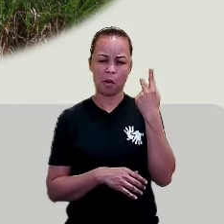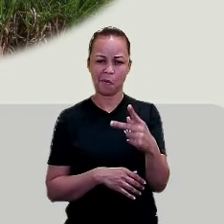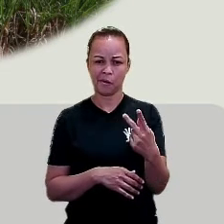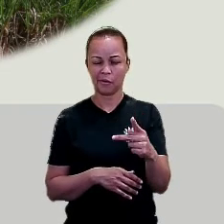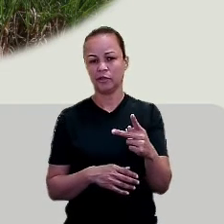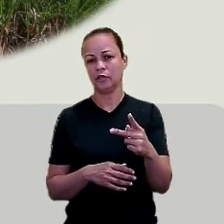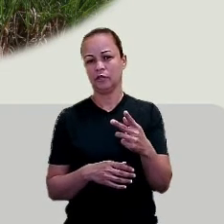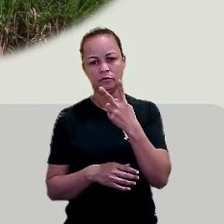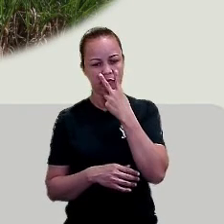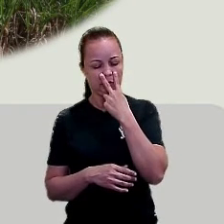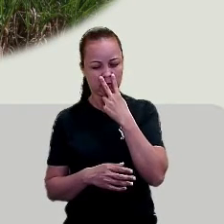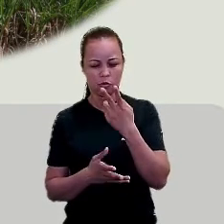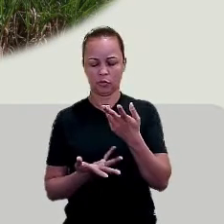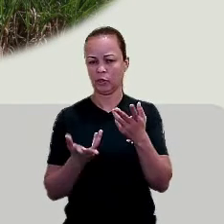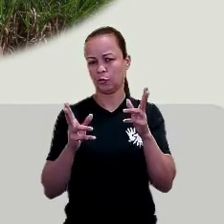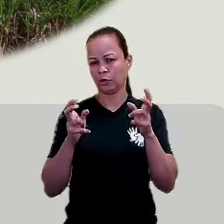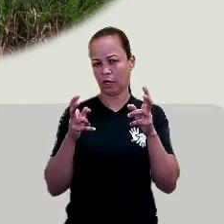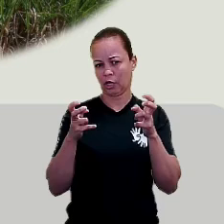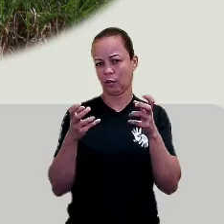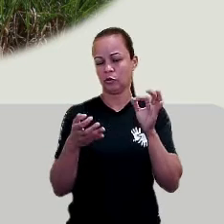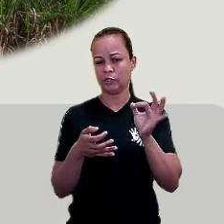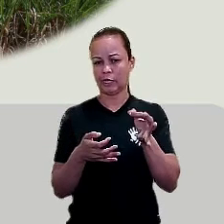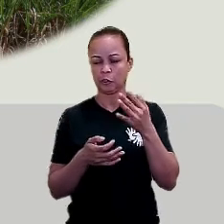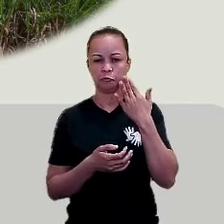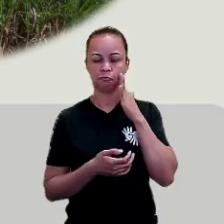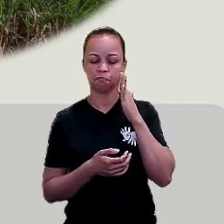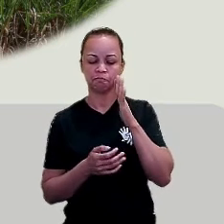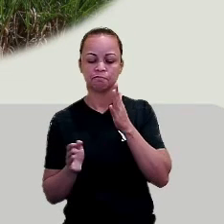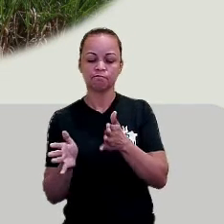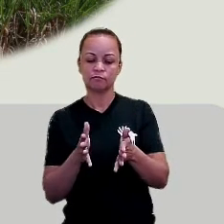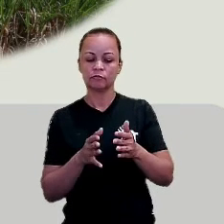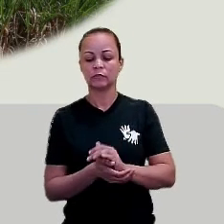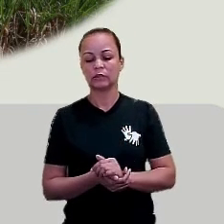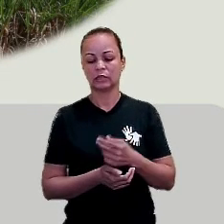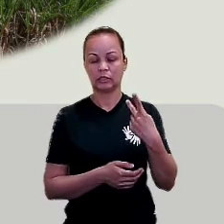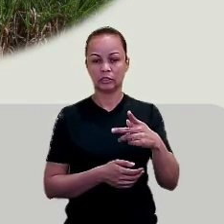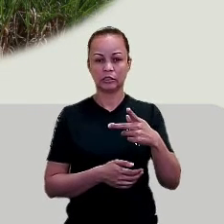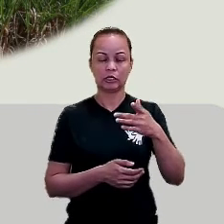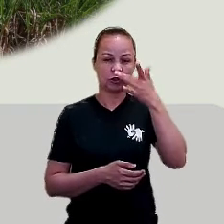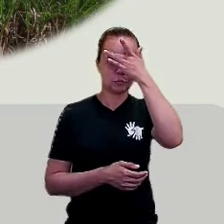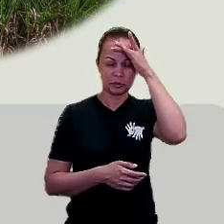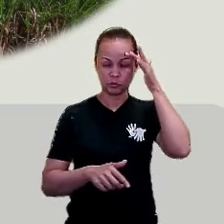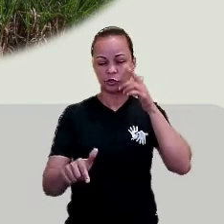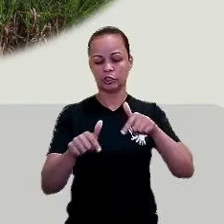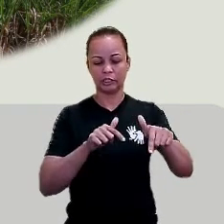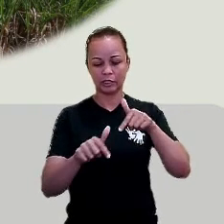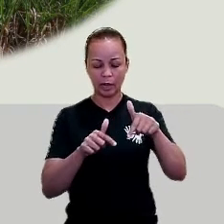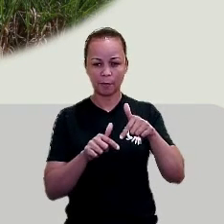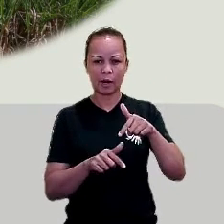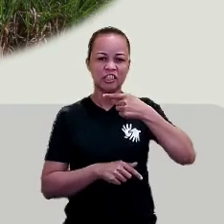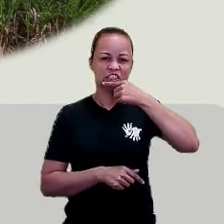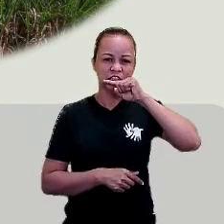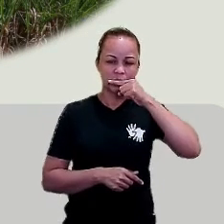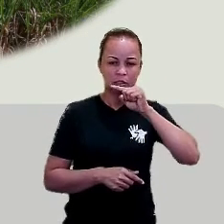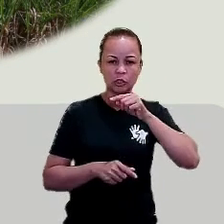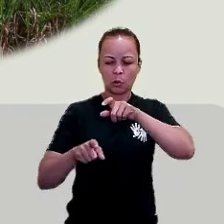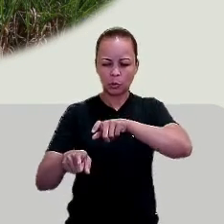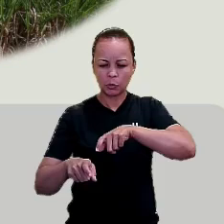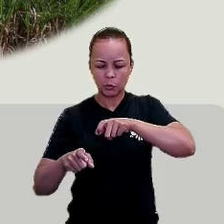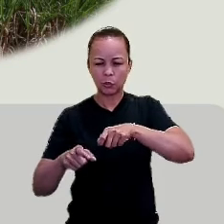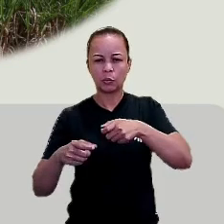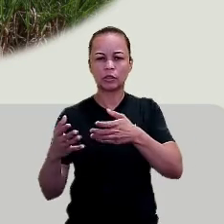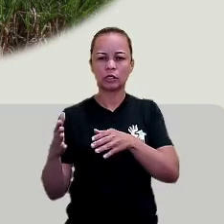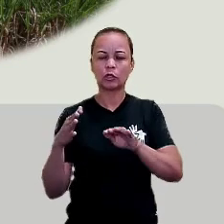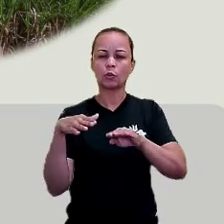termo correto. Esse movimento é comum nas plantações de cana-de-açúcar, quando os trabalhadores vão para as fazendas apenas na época